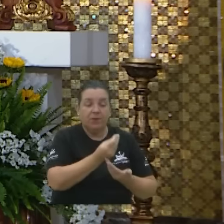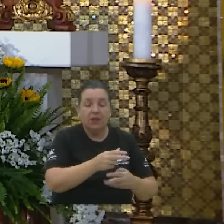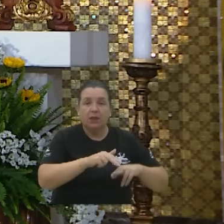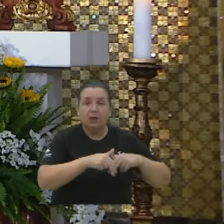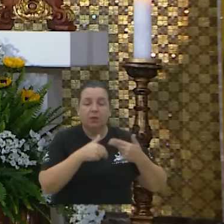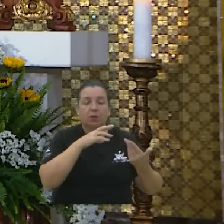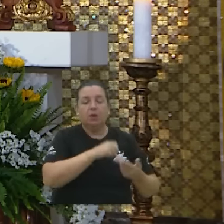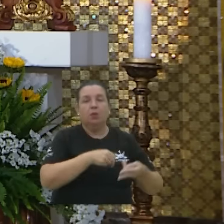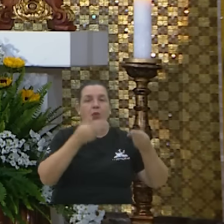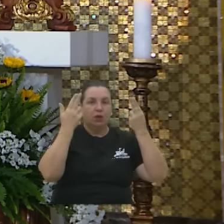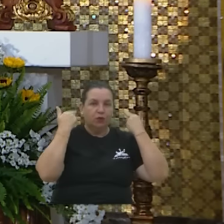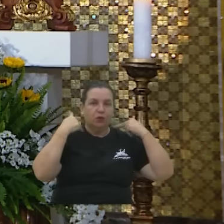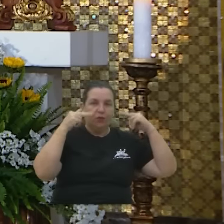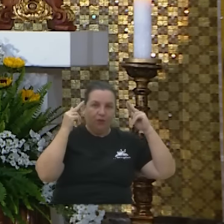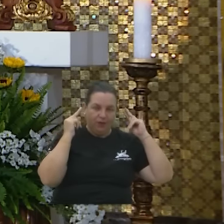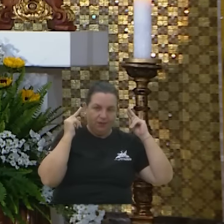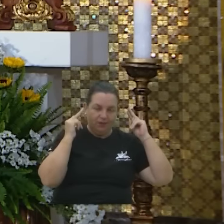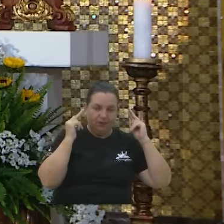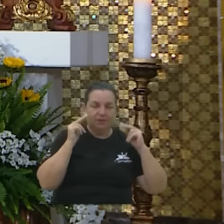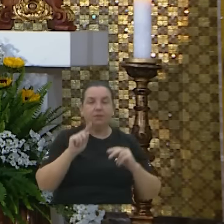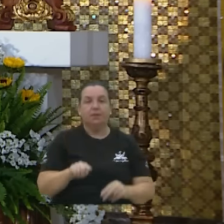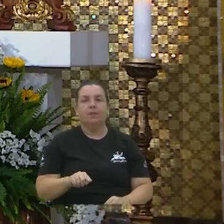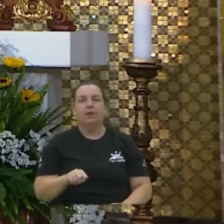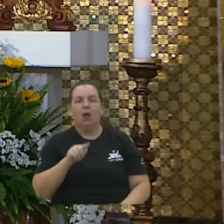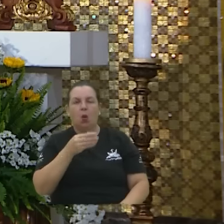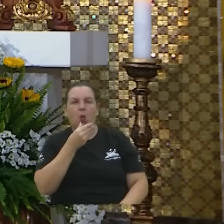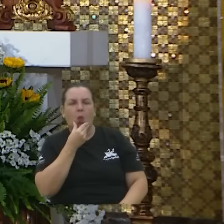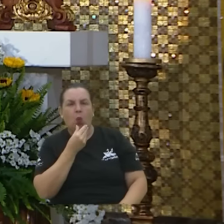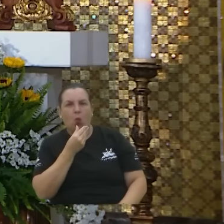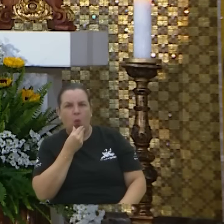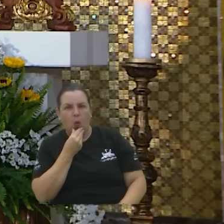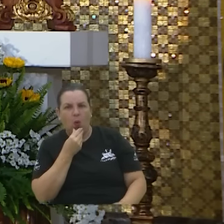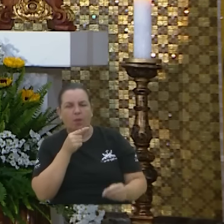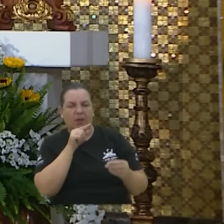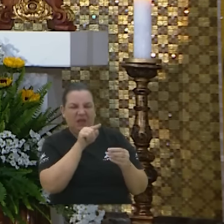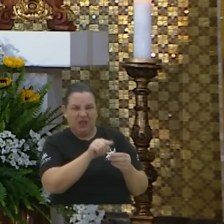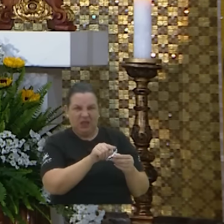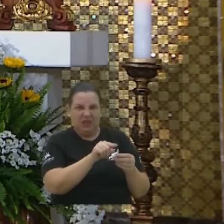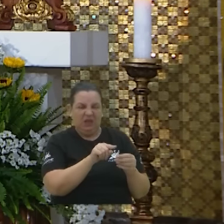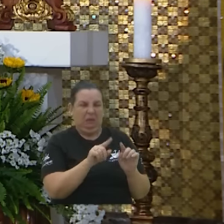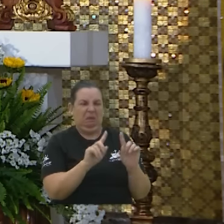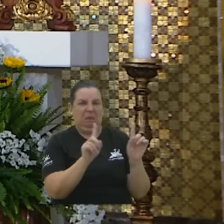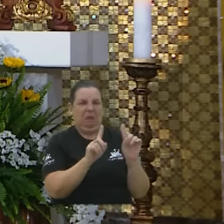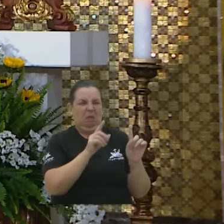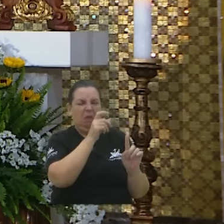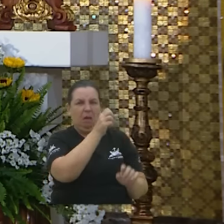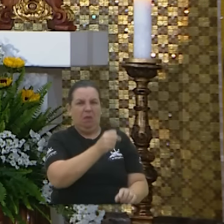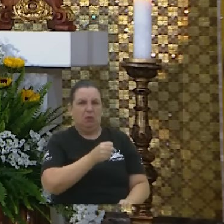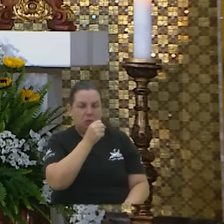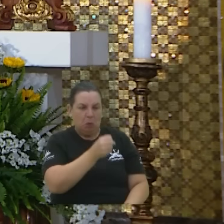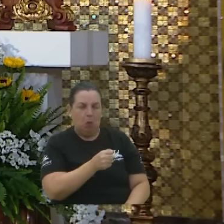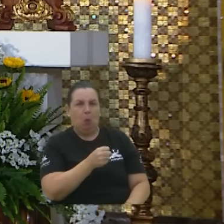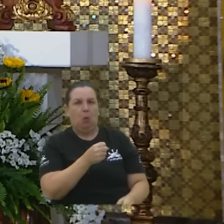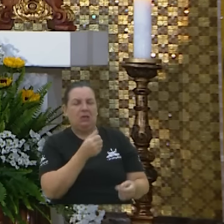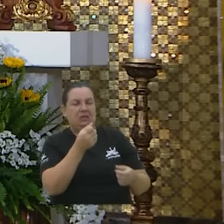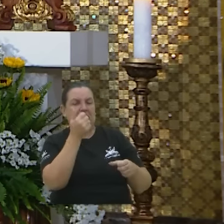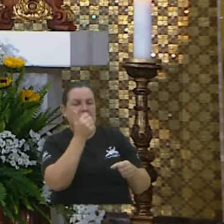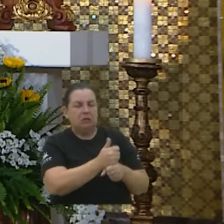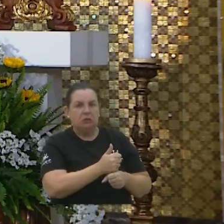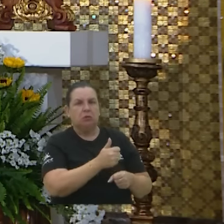ovelhas. O mercenário, que não é pastor e não é dono